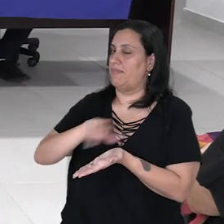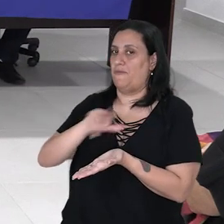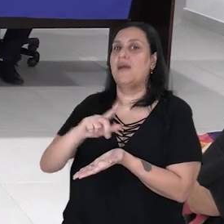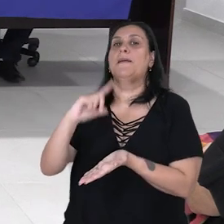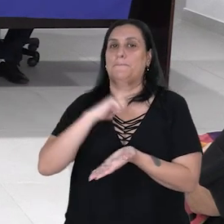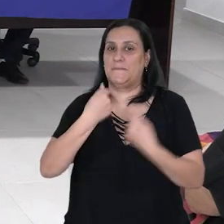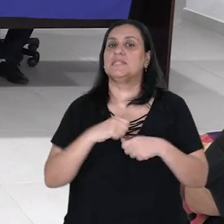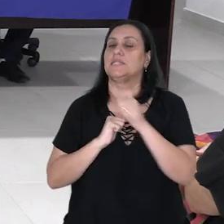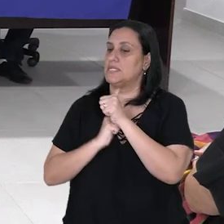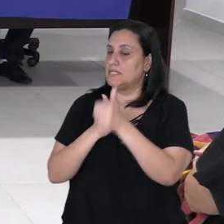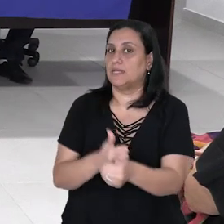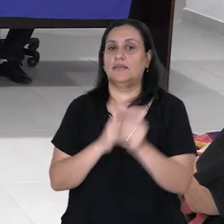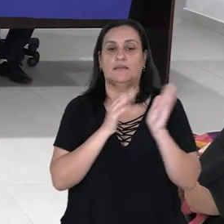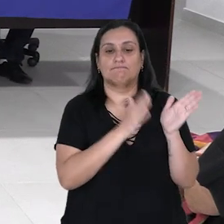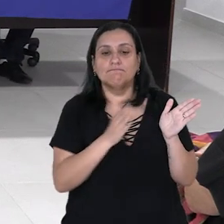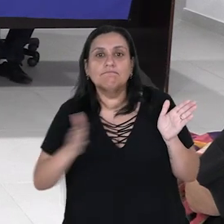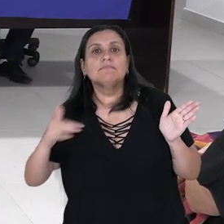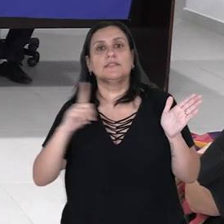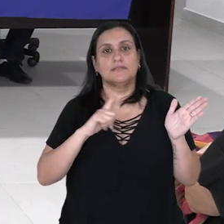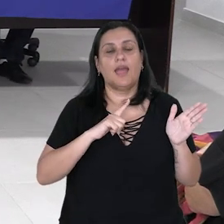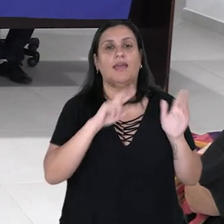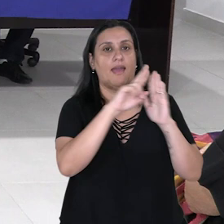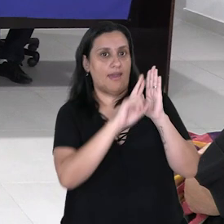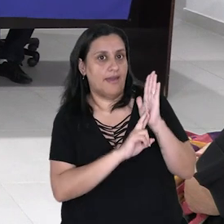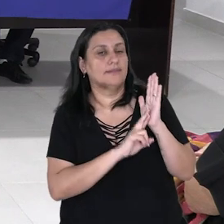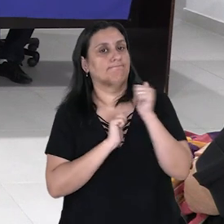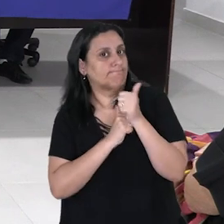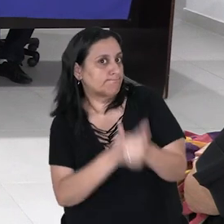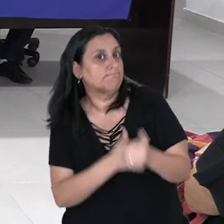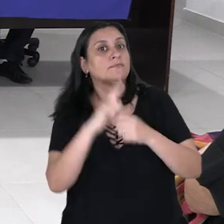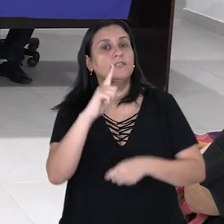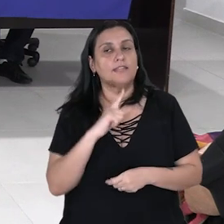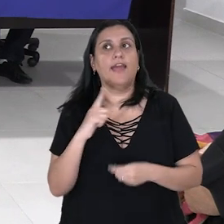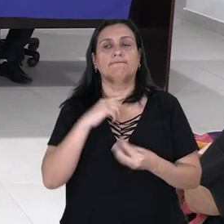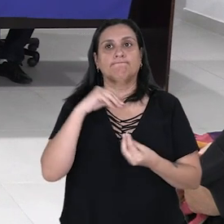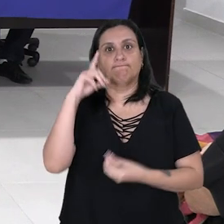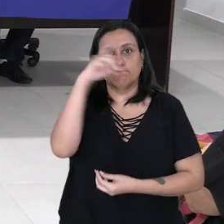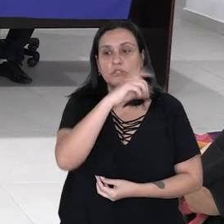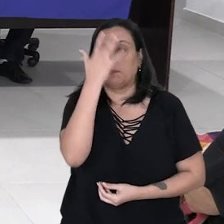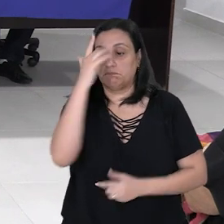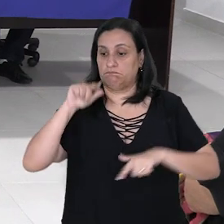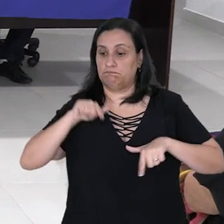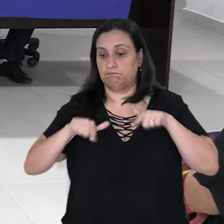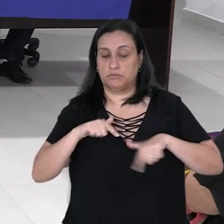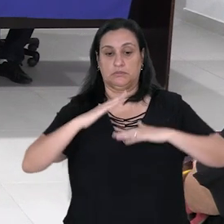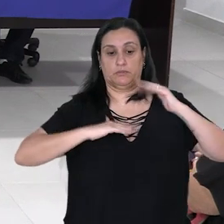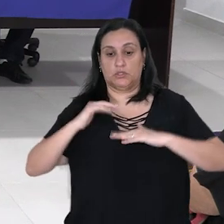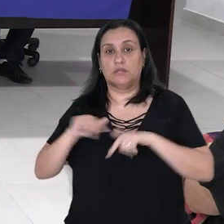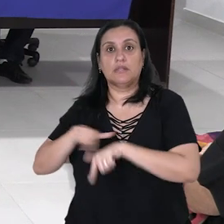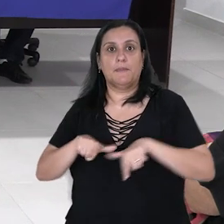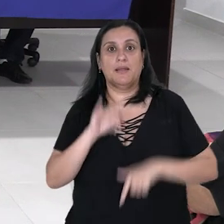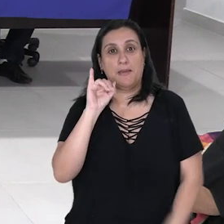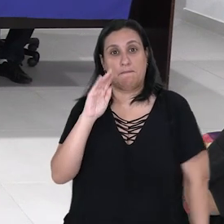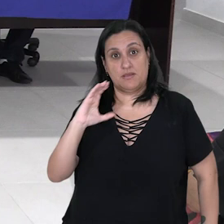Ele tem que seguir toda uma etapa, todo um processo que é muito complexo e que envolve o trabalho de muitas pessoas, tá? A gente tem no Instituto